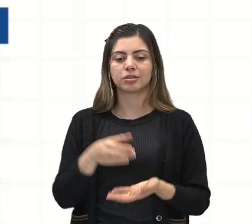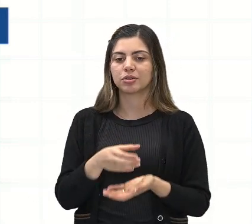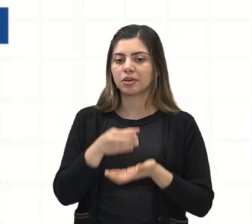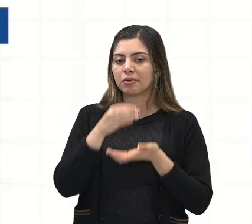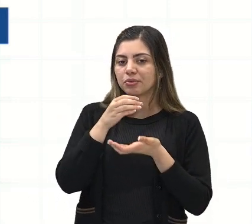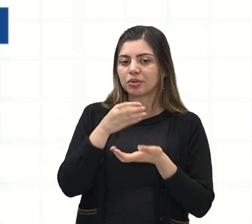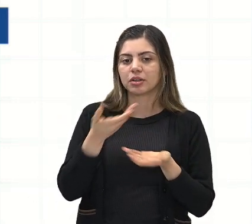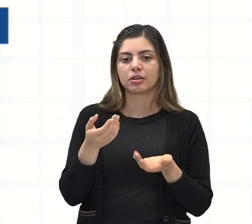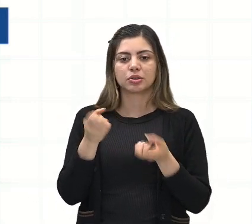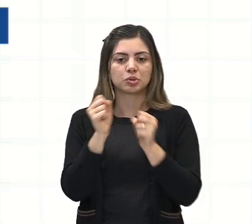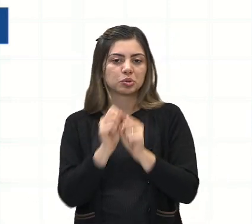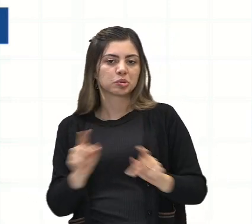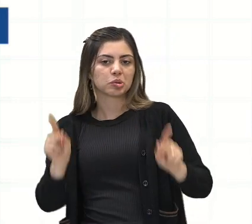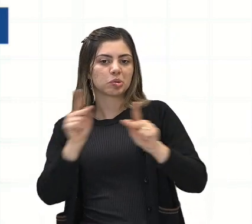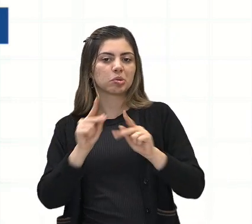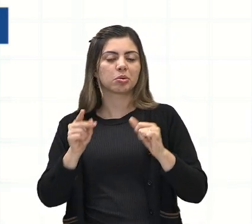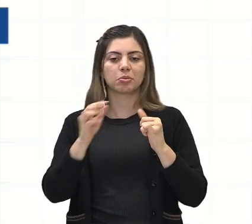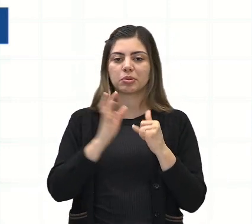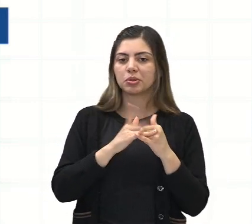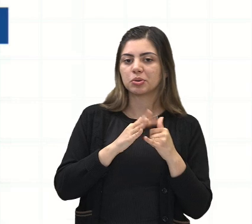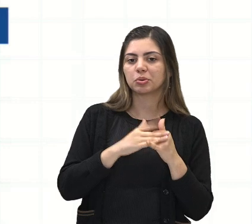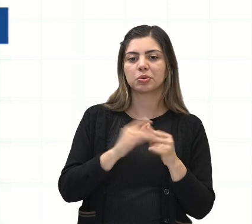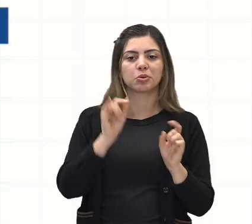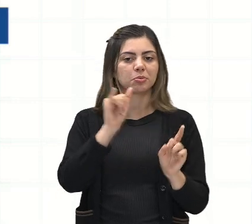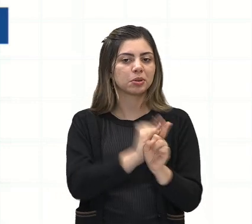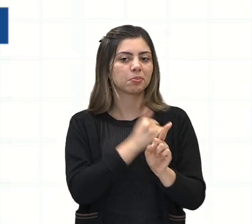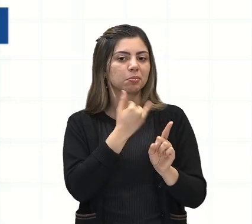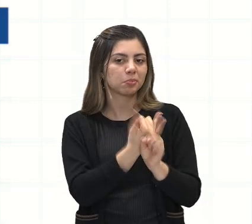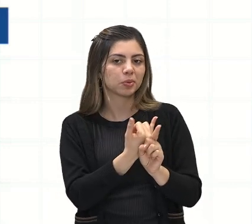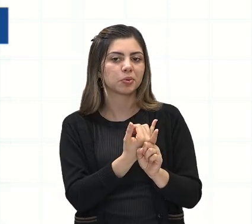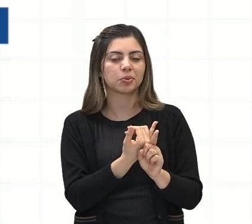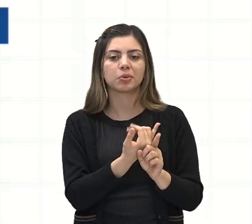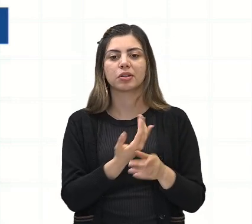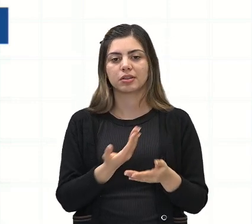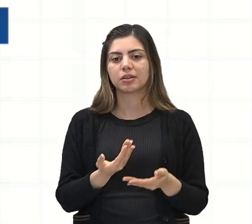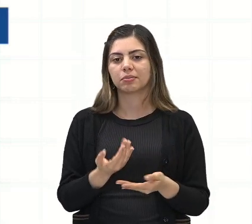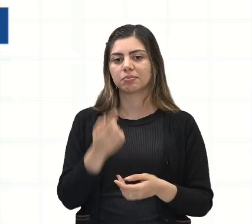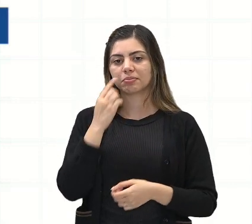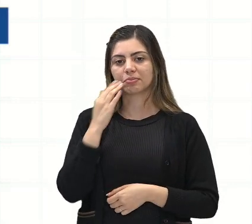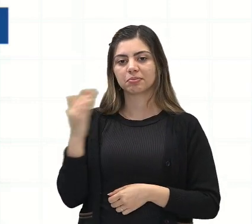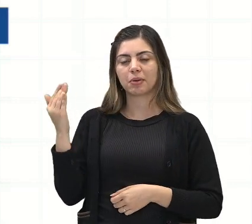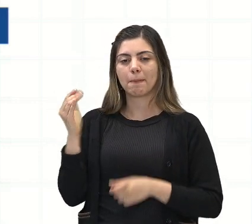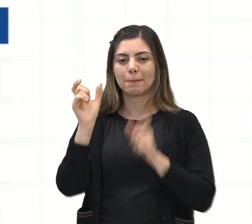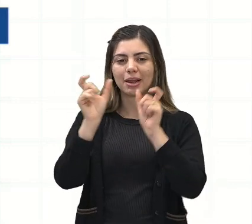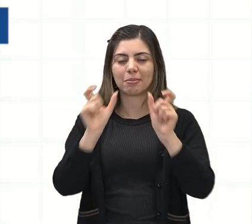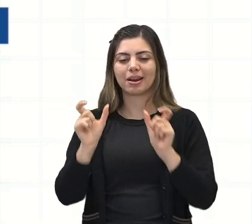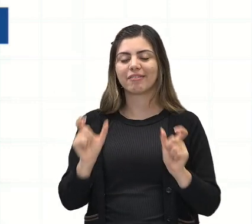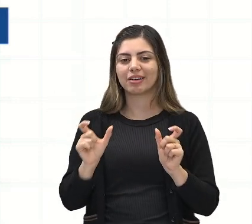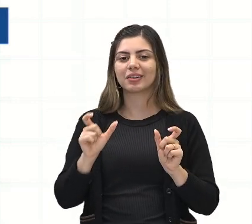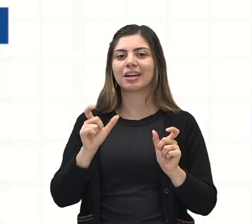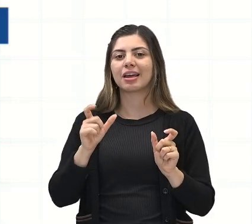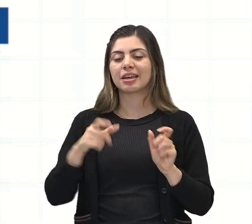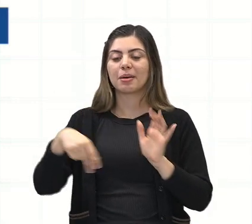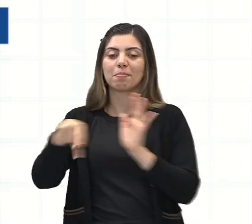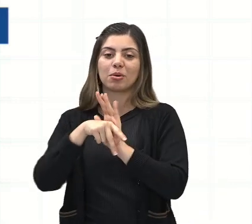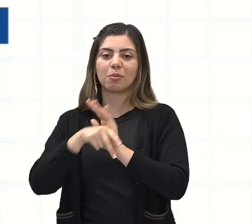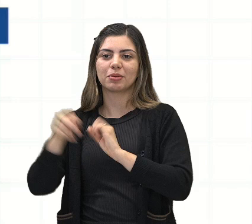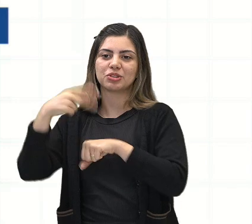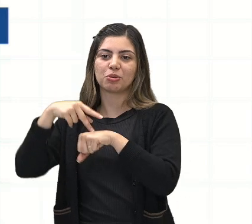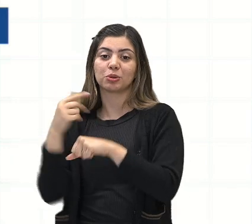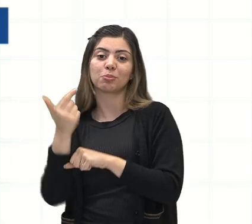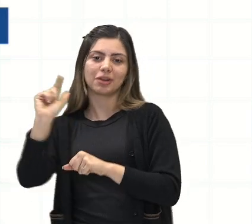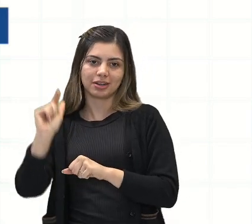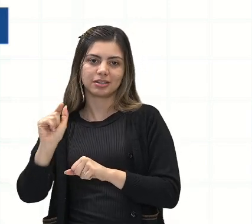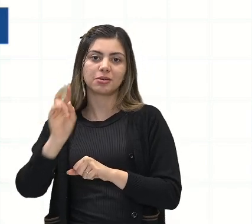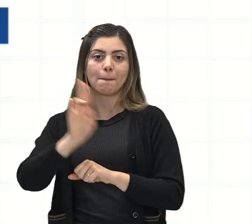videogame, bullying, YouTube, shopping center. Nós temos ali no centro no stress. E que faz justamente essa ponte